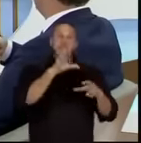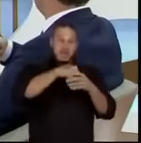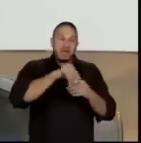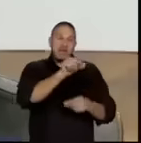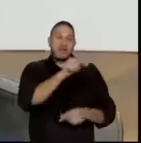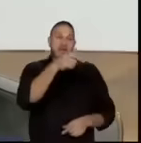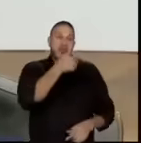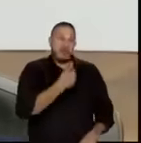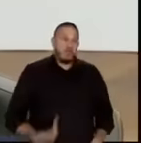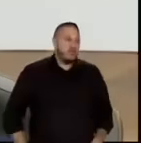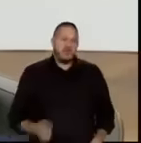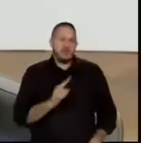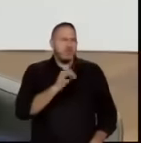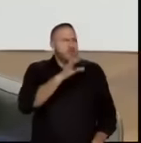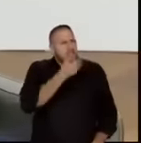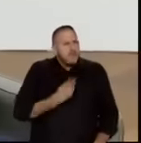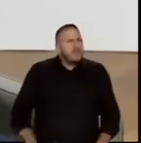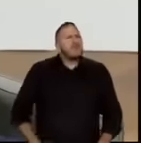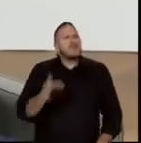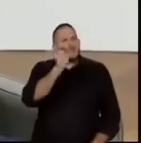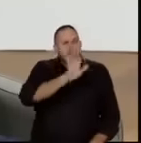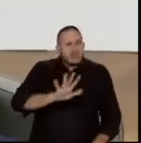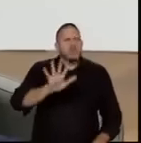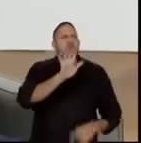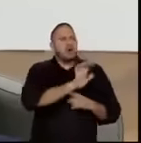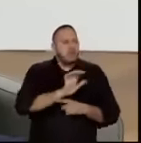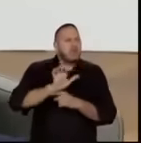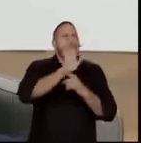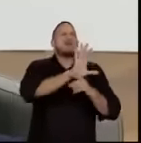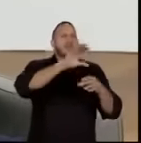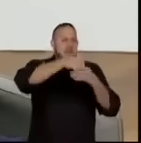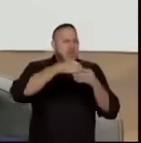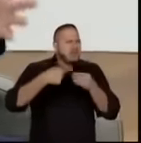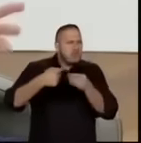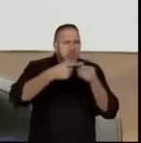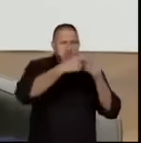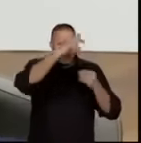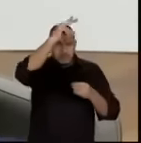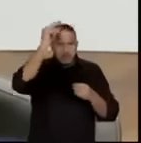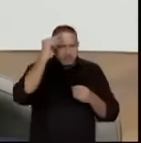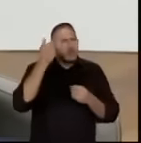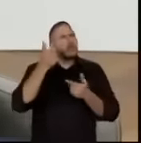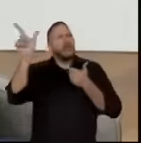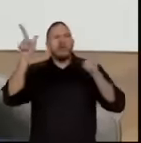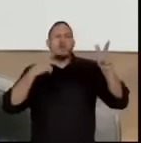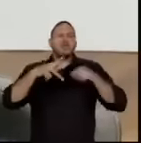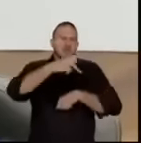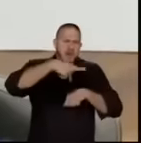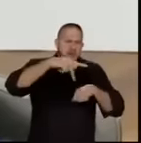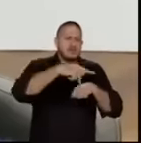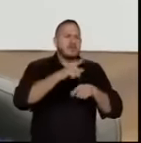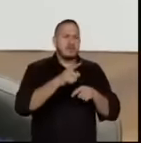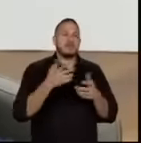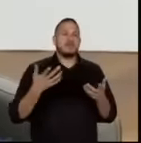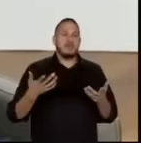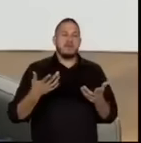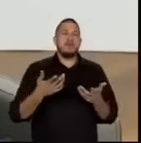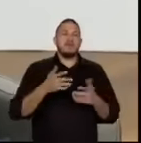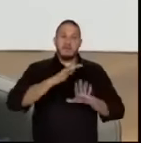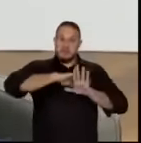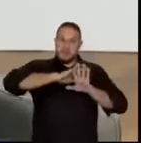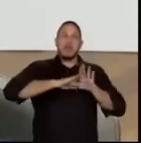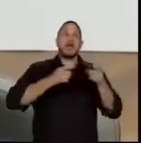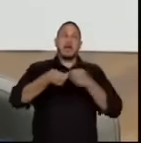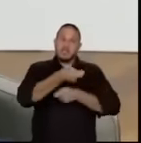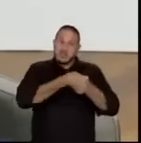só no governo federal, nos governos estaduais, nos governos municipais, outros países. Quer dizer, administrar é um pouco